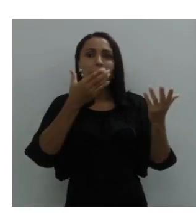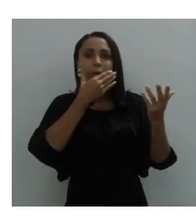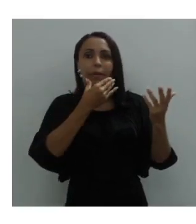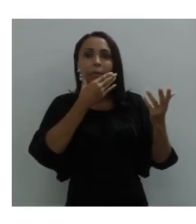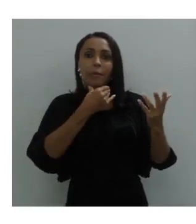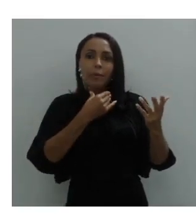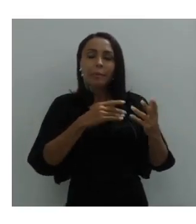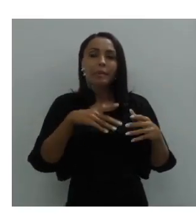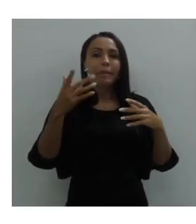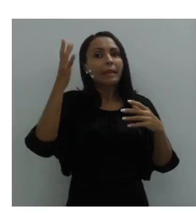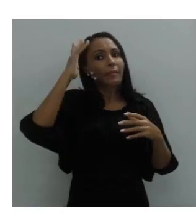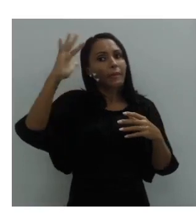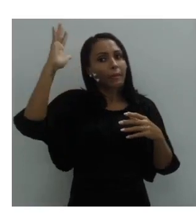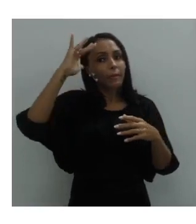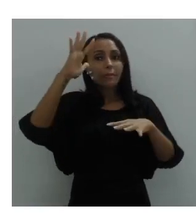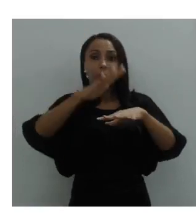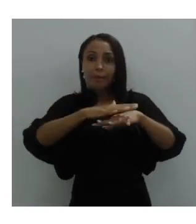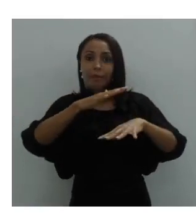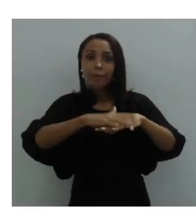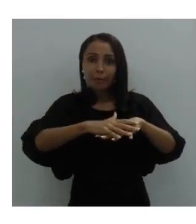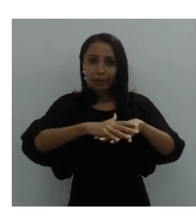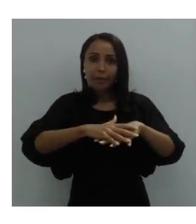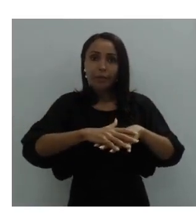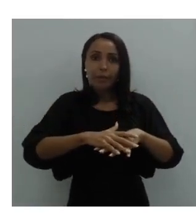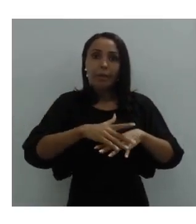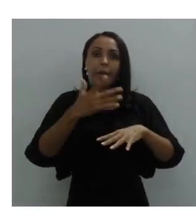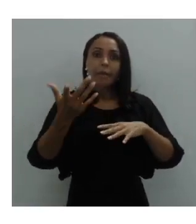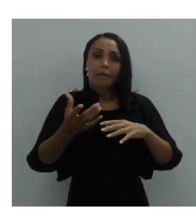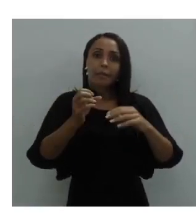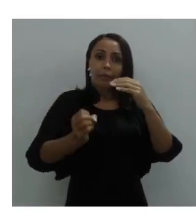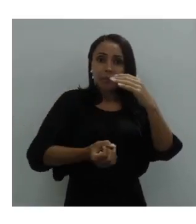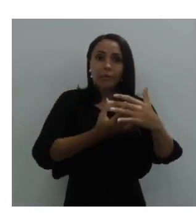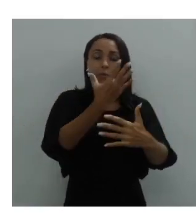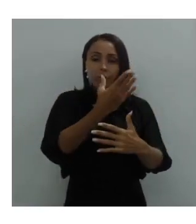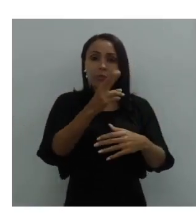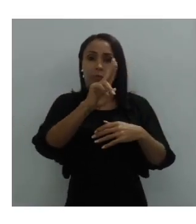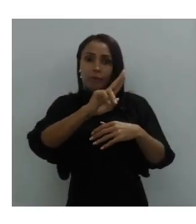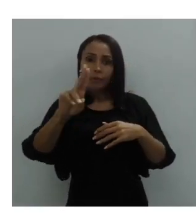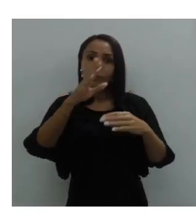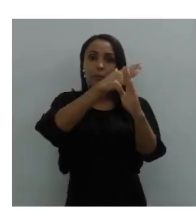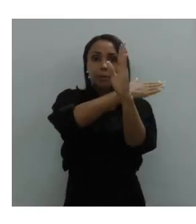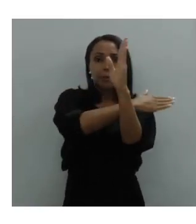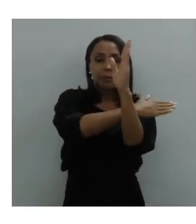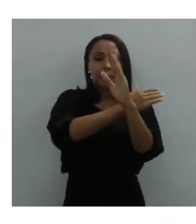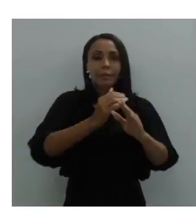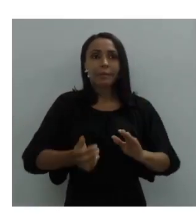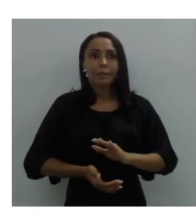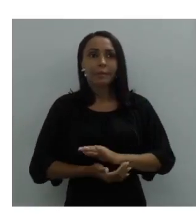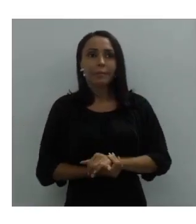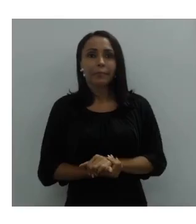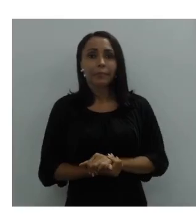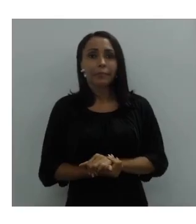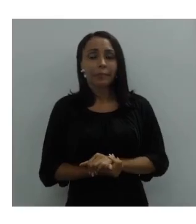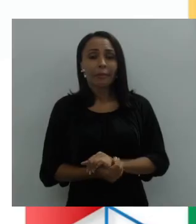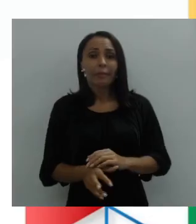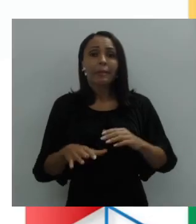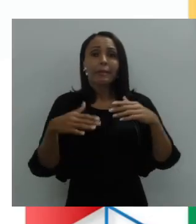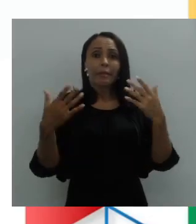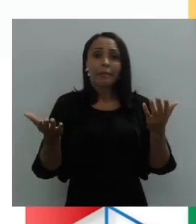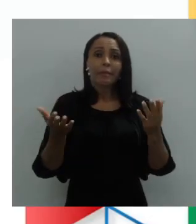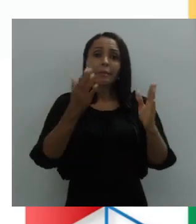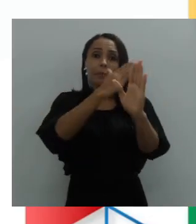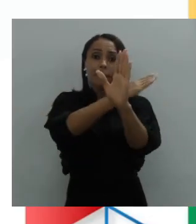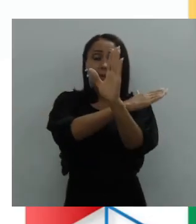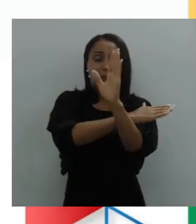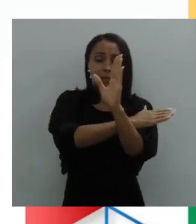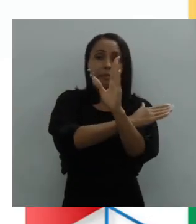era filósofo e matemático, então tornou-se o nome de Plano Cartesiano. O plano cartesiano, de olho na